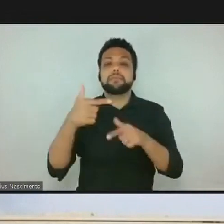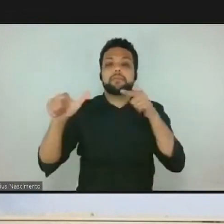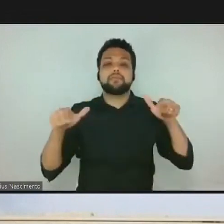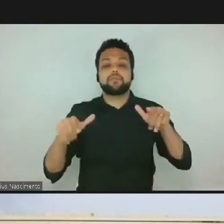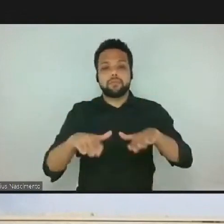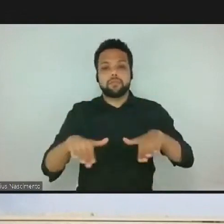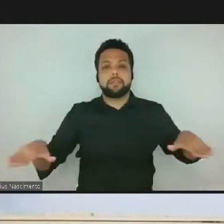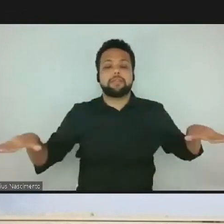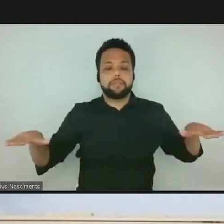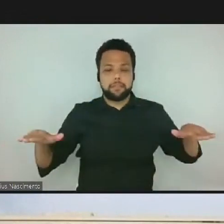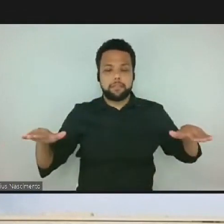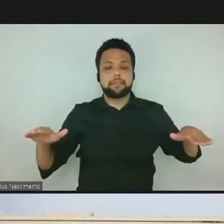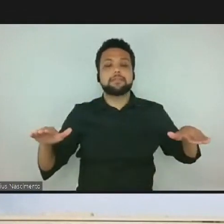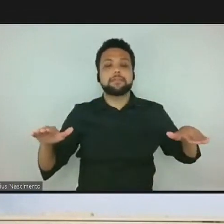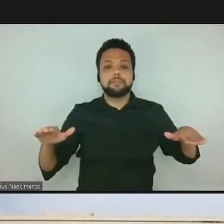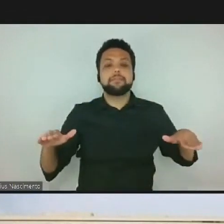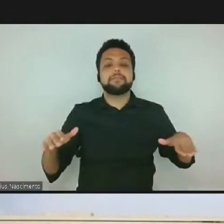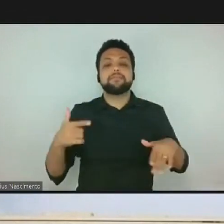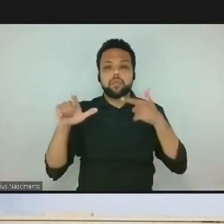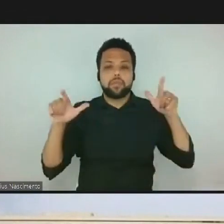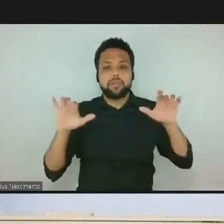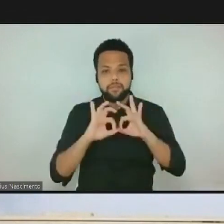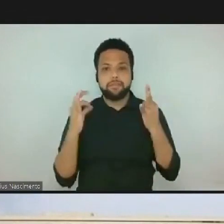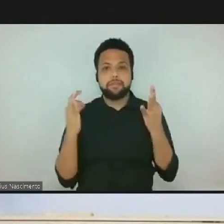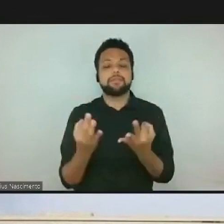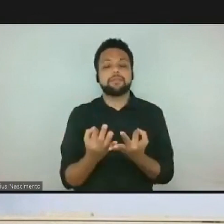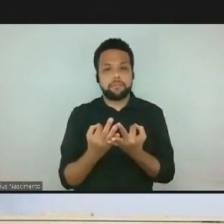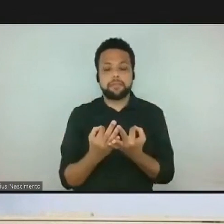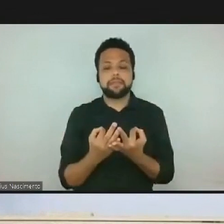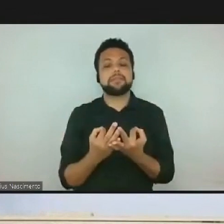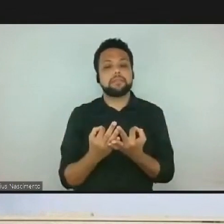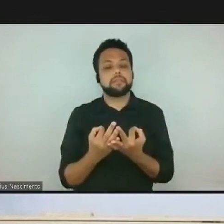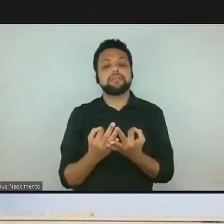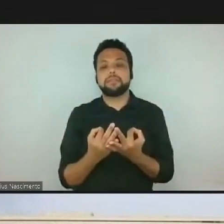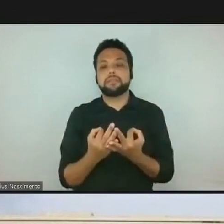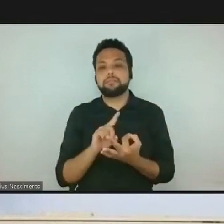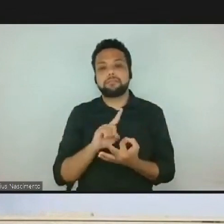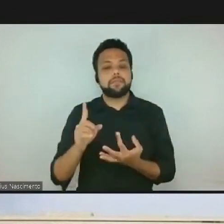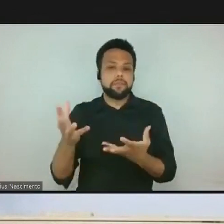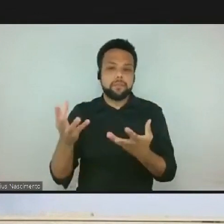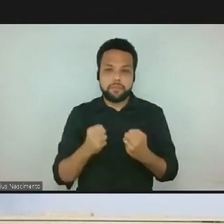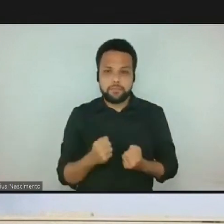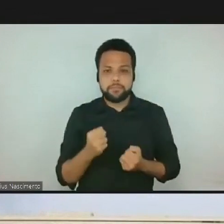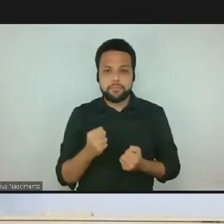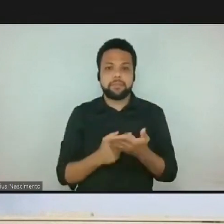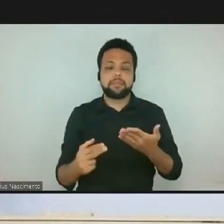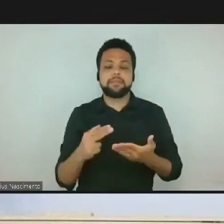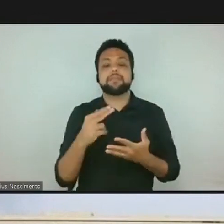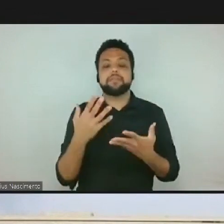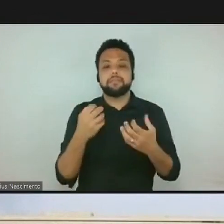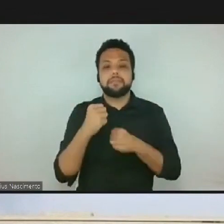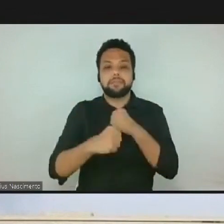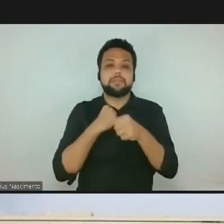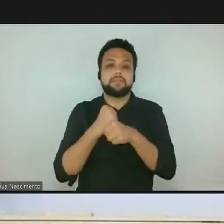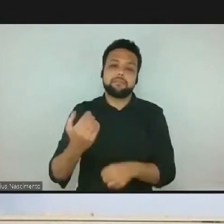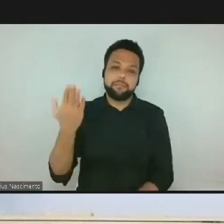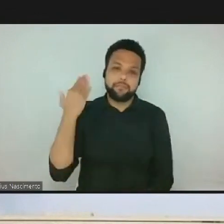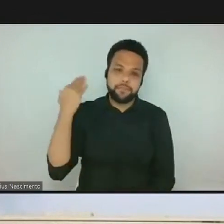crianças e outras famílias que não receberam esse kit o ano passado, porque